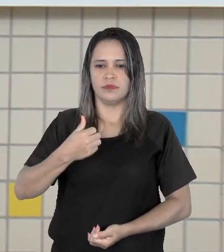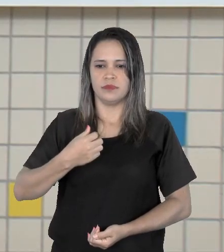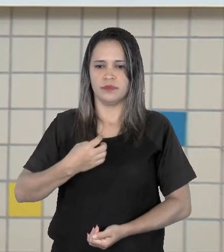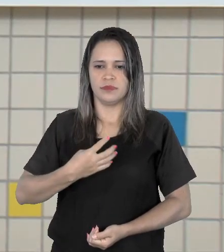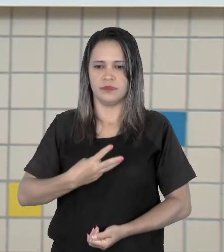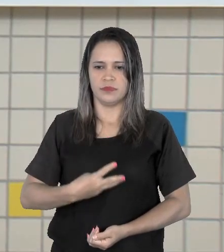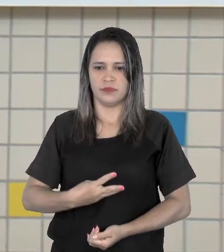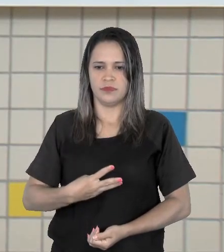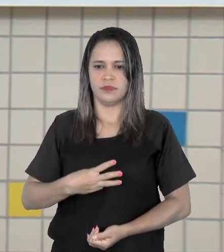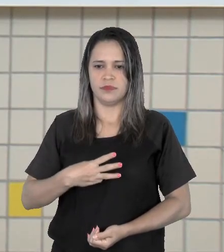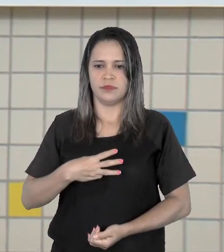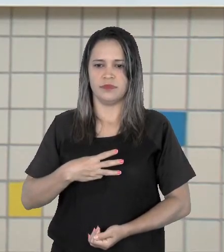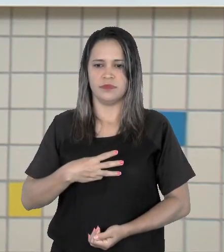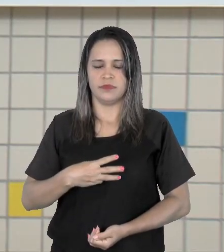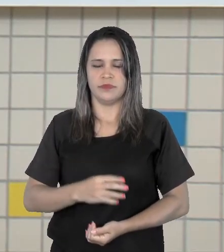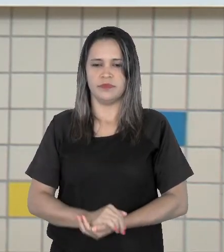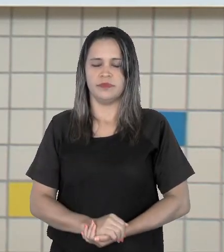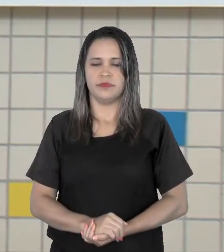13.